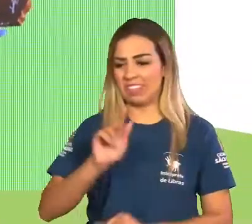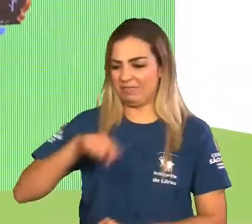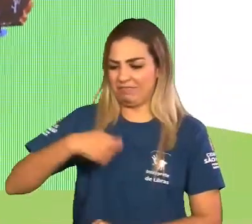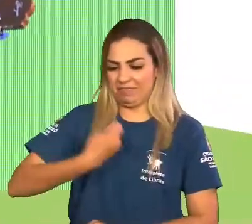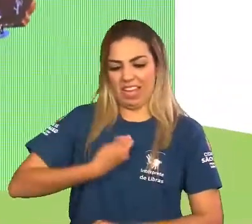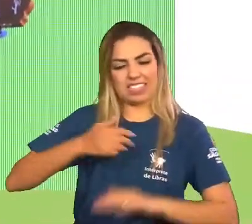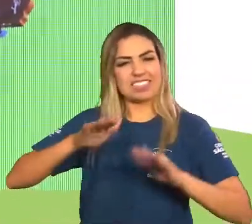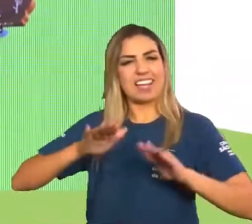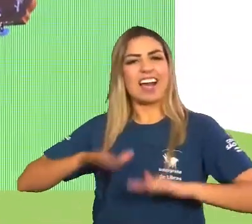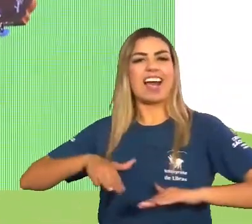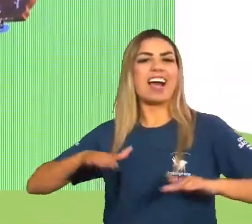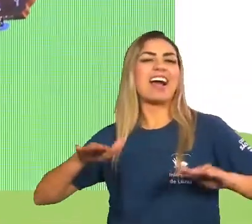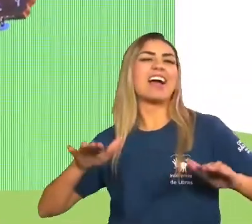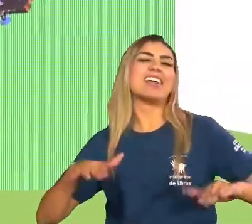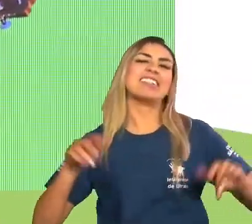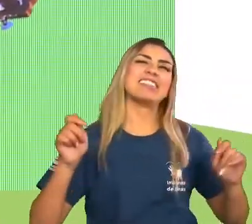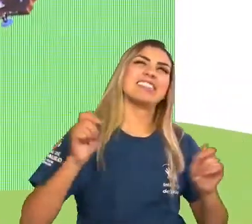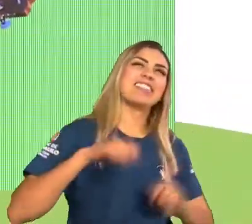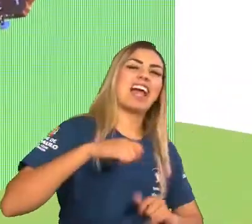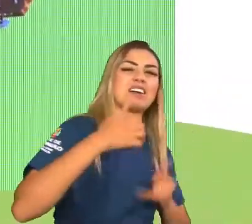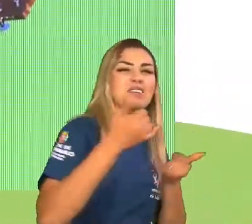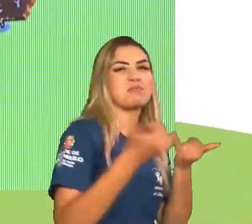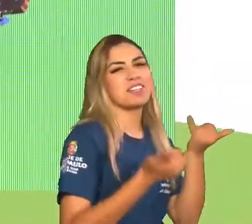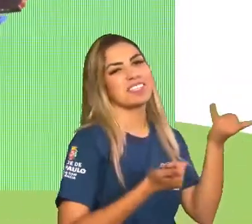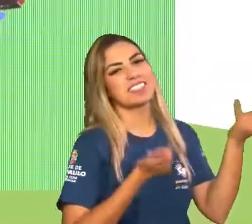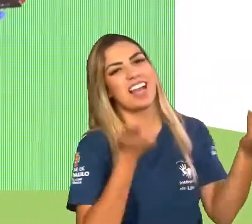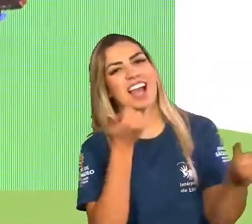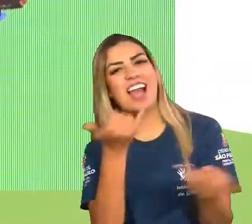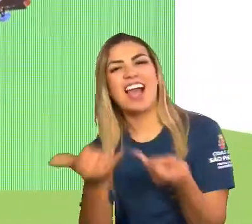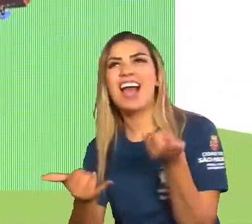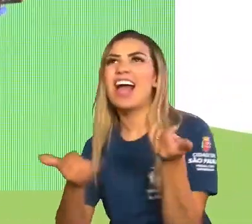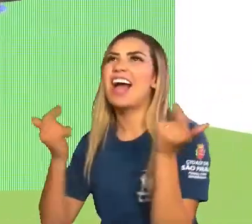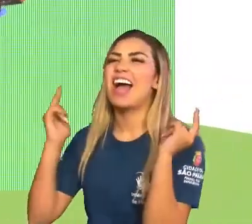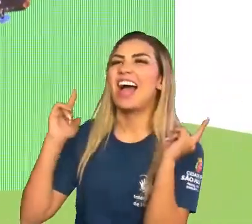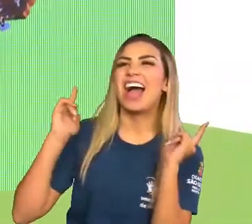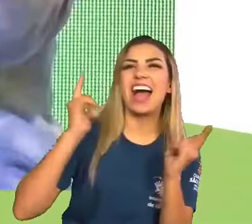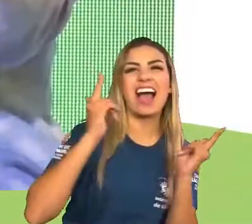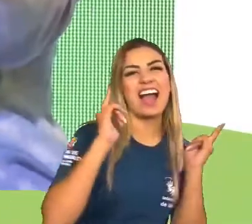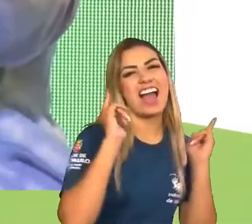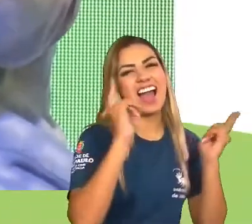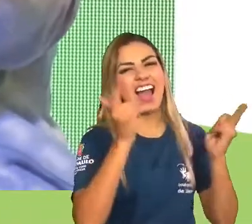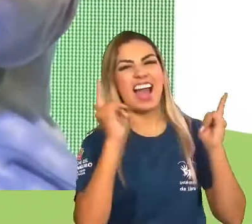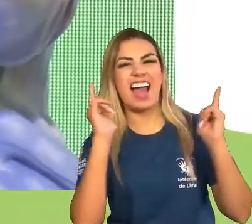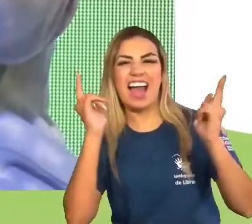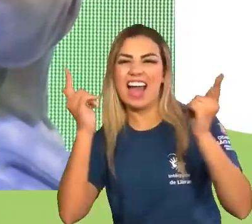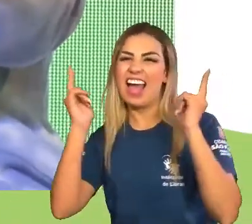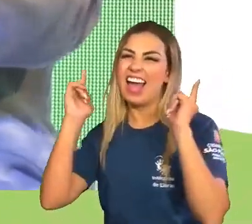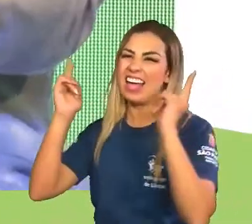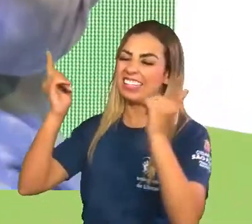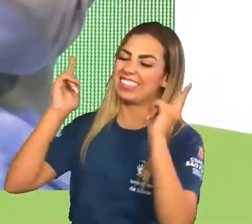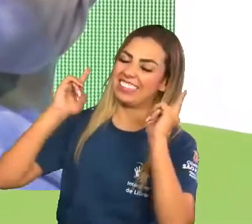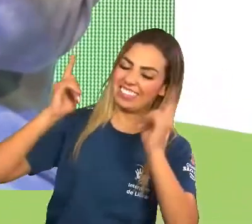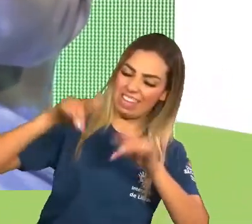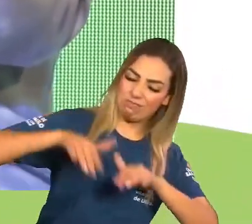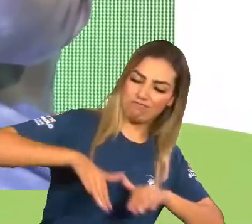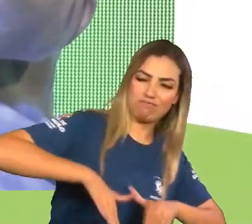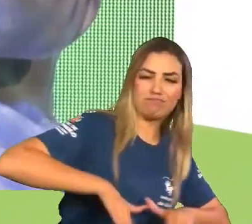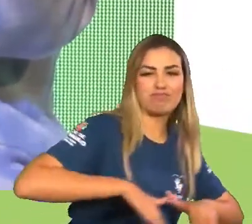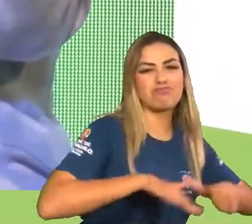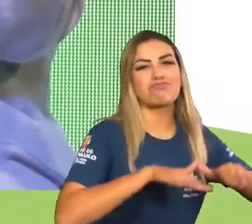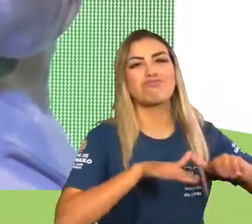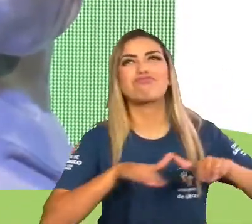de ser criança. A gente brinca na nossa velha